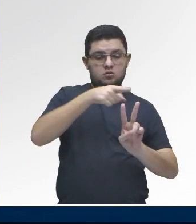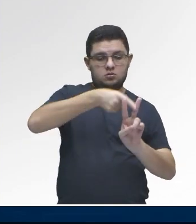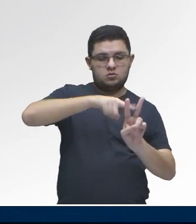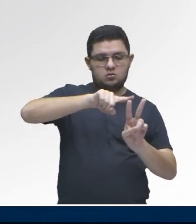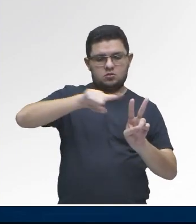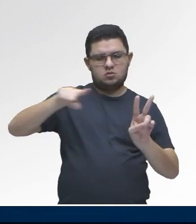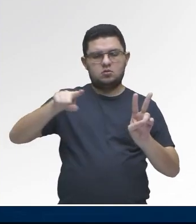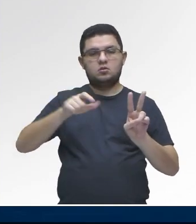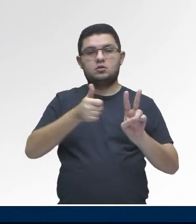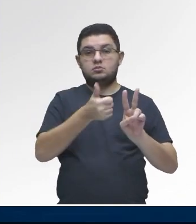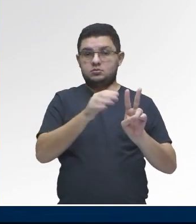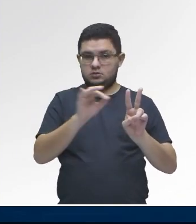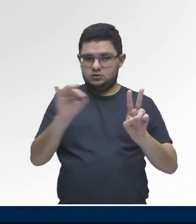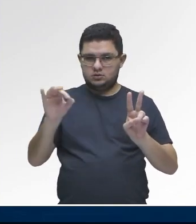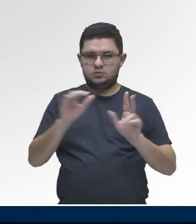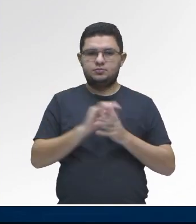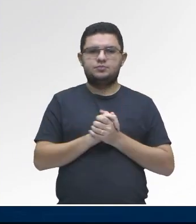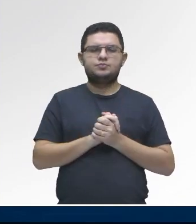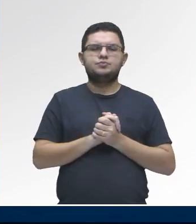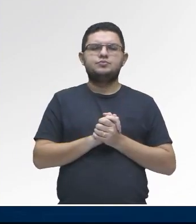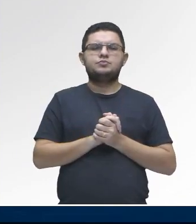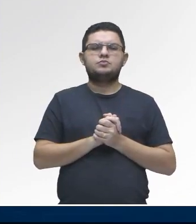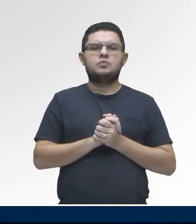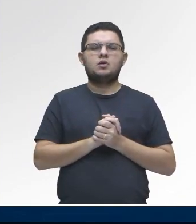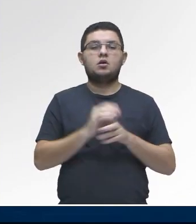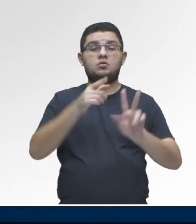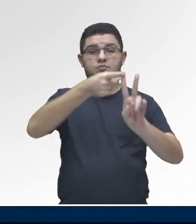Então você vai fazer assim, vai ficar